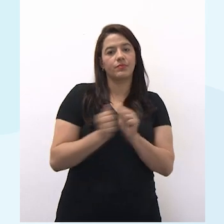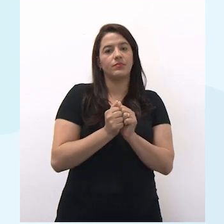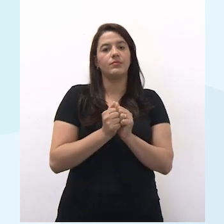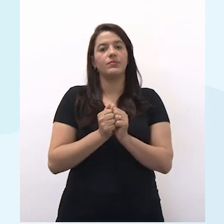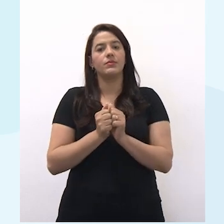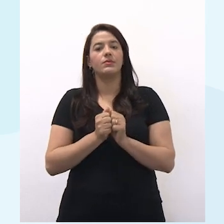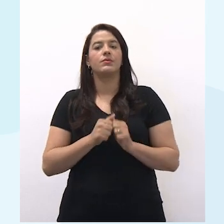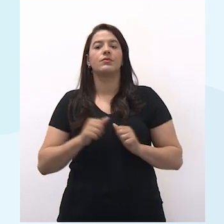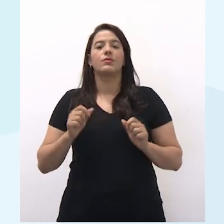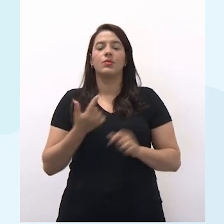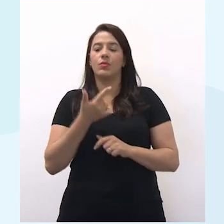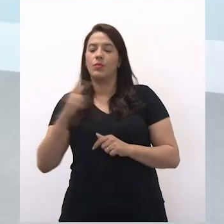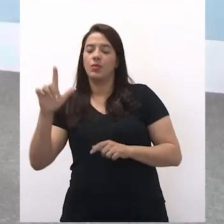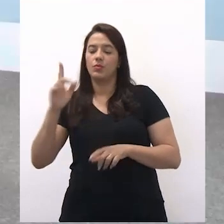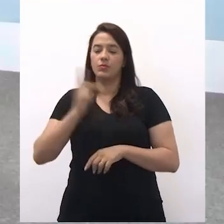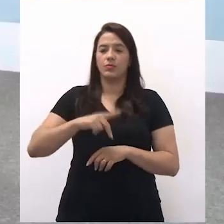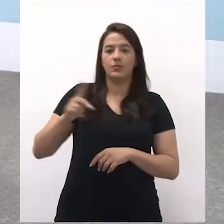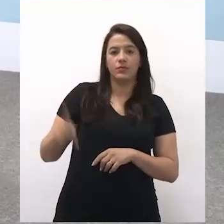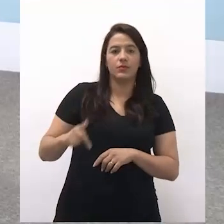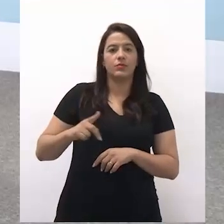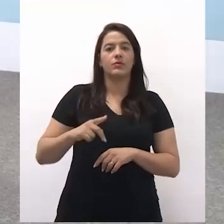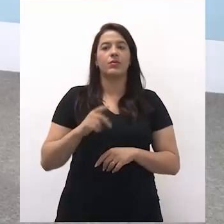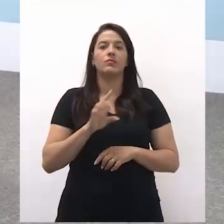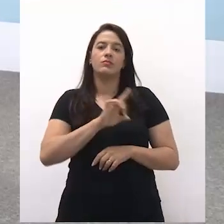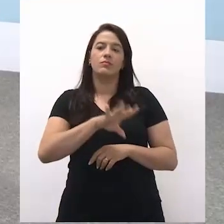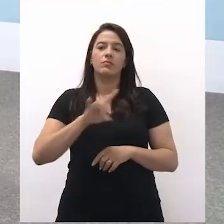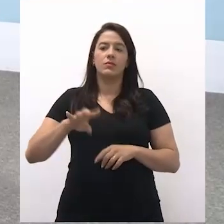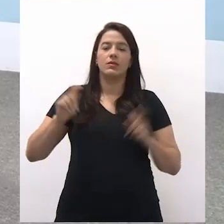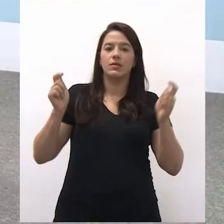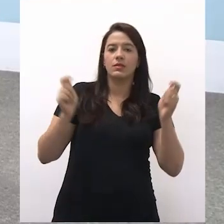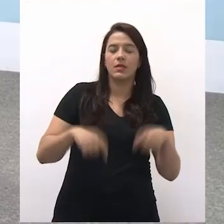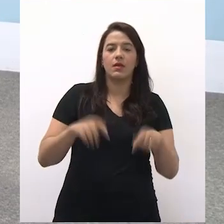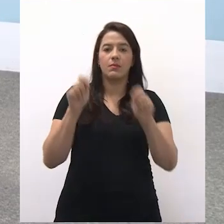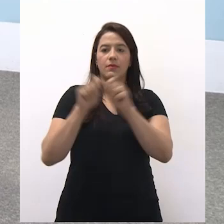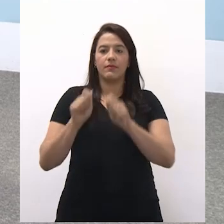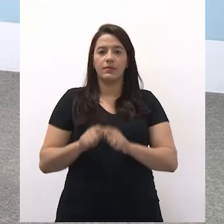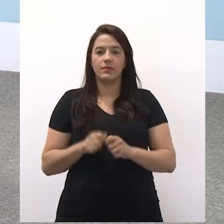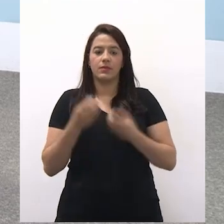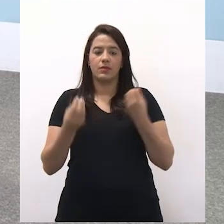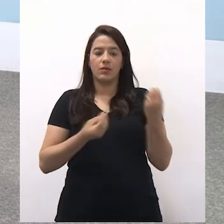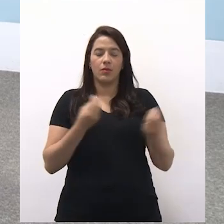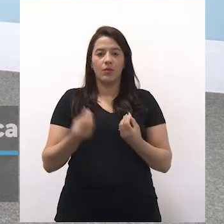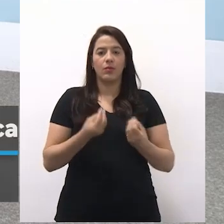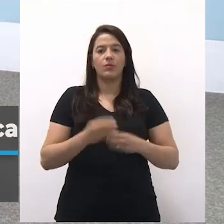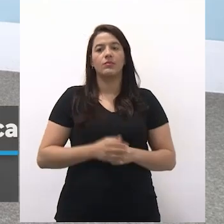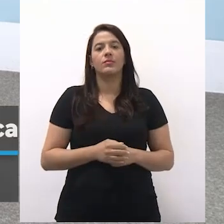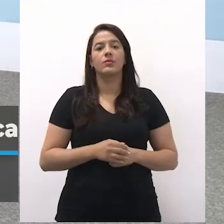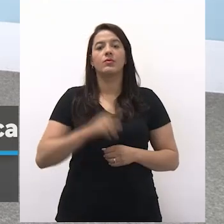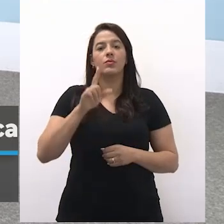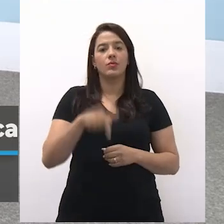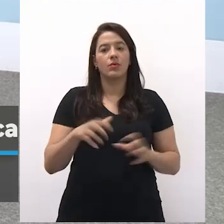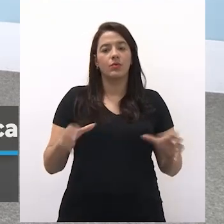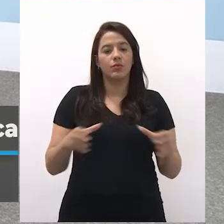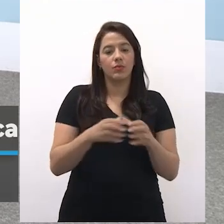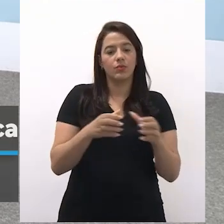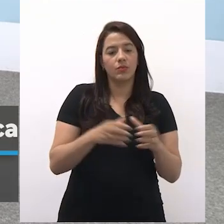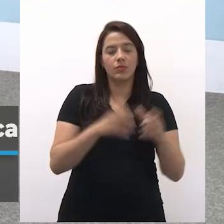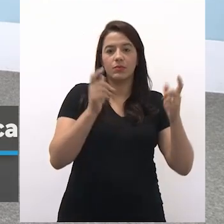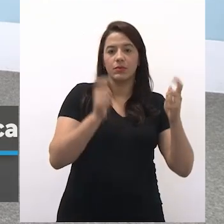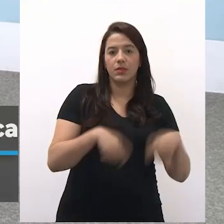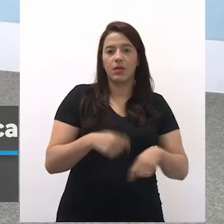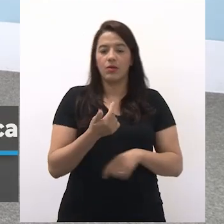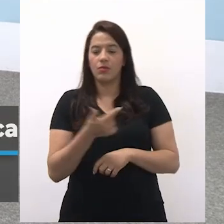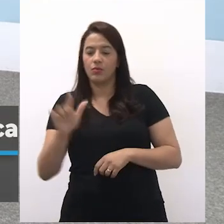com outro professor deu certo de uma outra forma, você, eu posso fazer desse jeito também, né? Com uma turma funciona, com outra